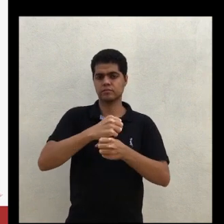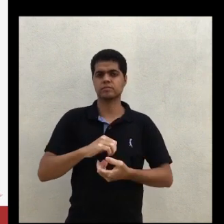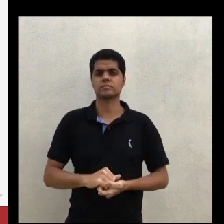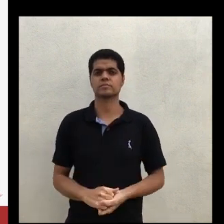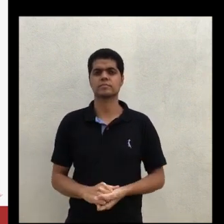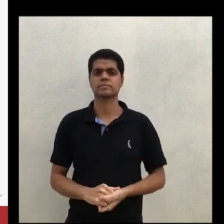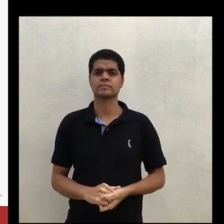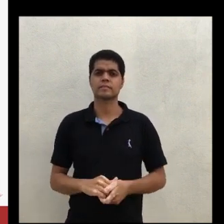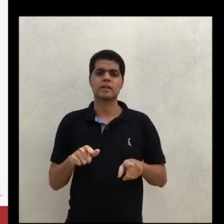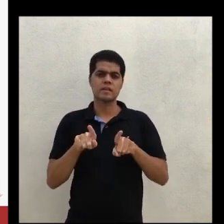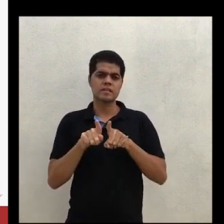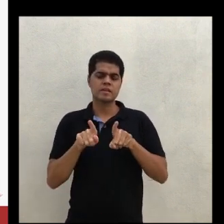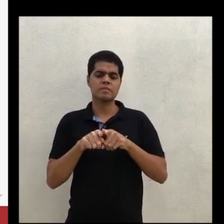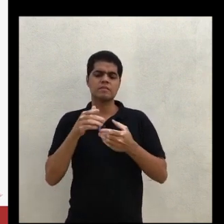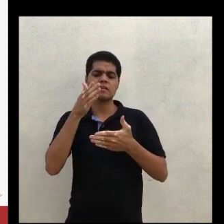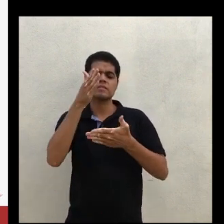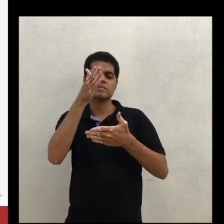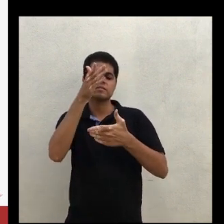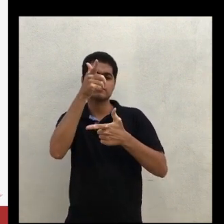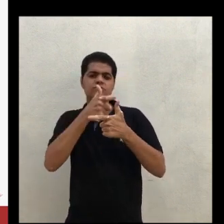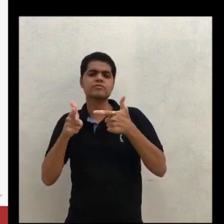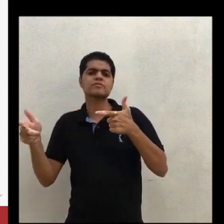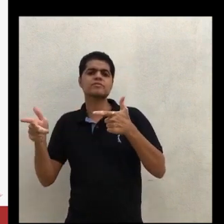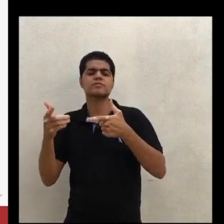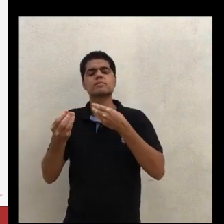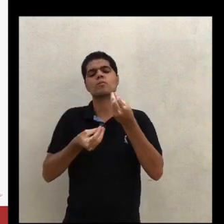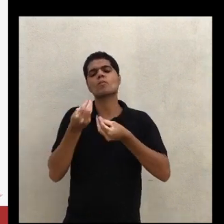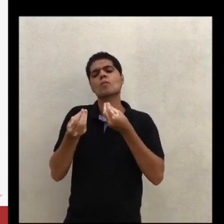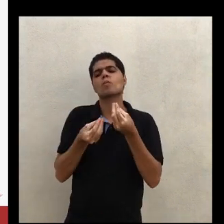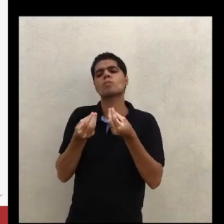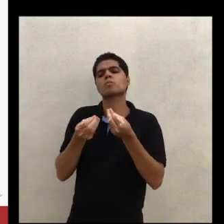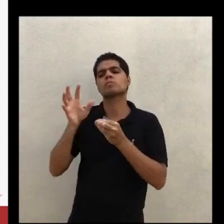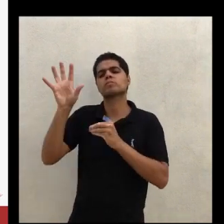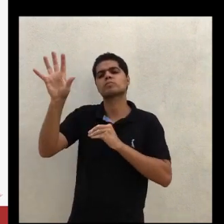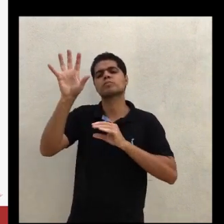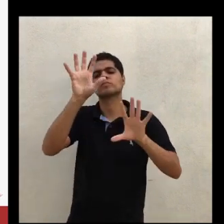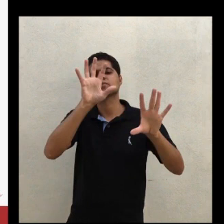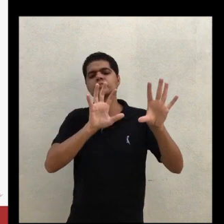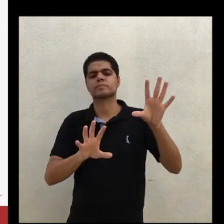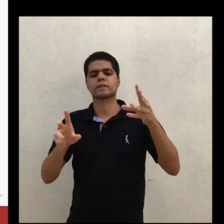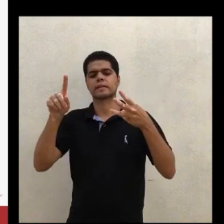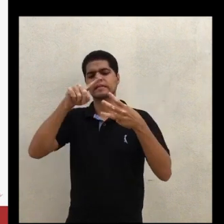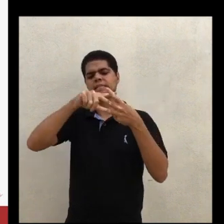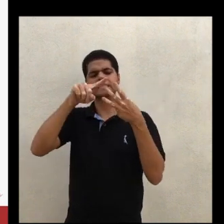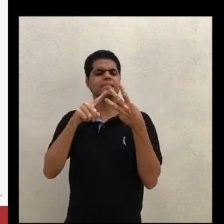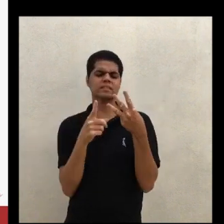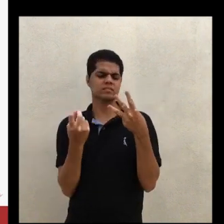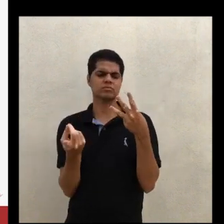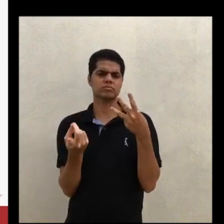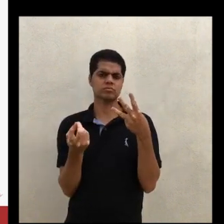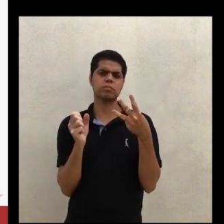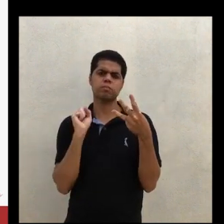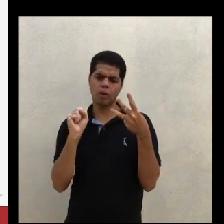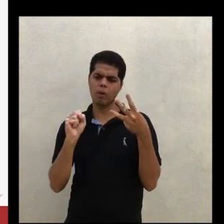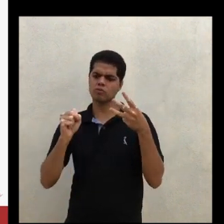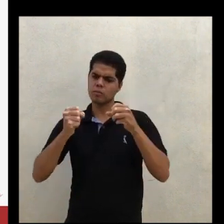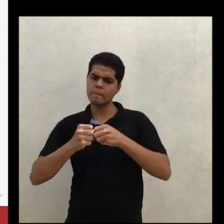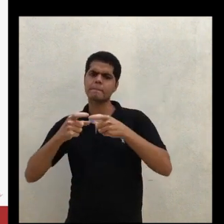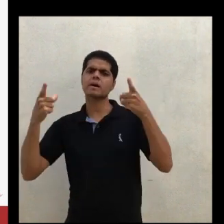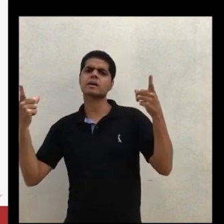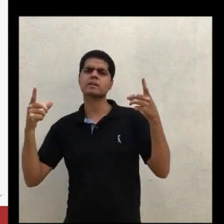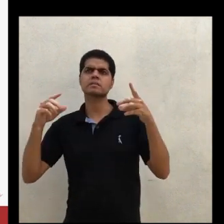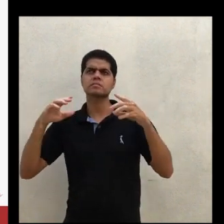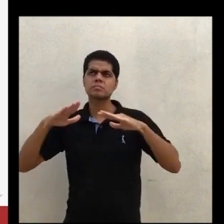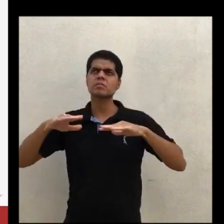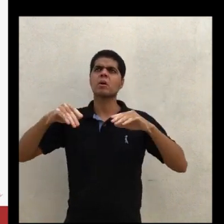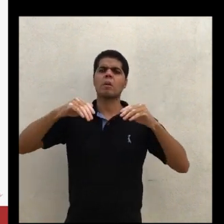3 regiões. Poderia ter subdividido em mais. Muito baixa, baixa, média, alta, muito alta.